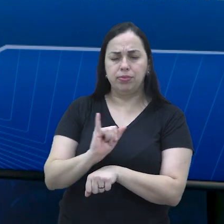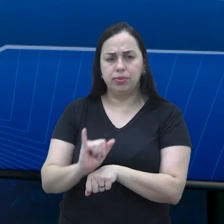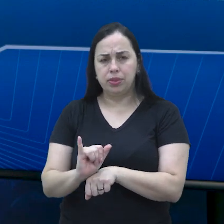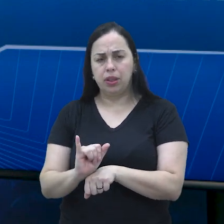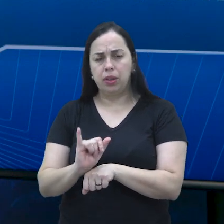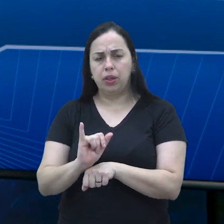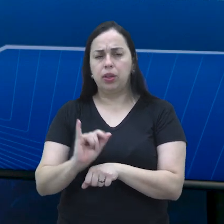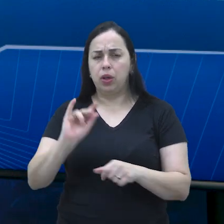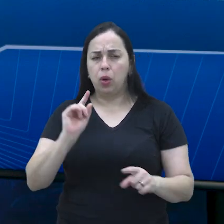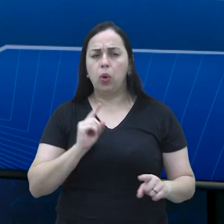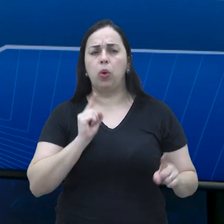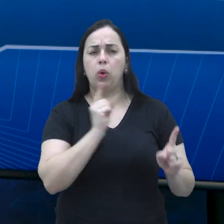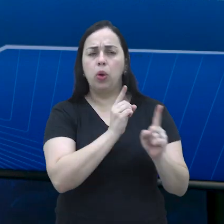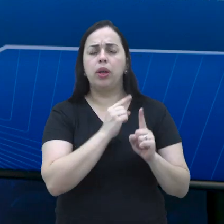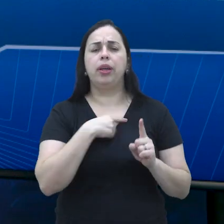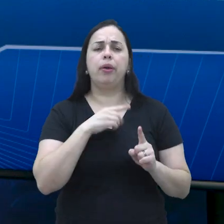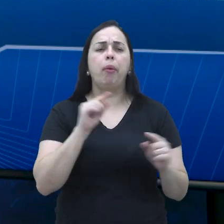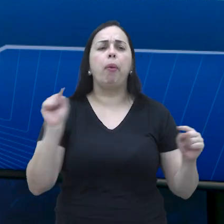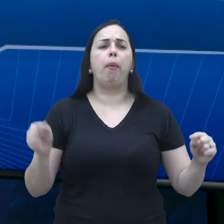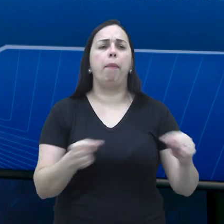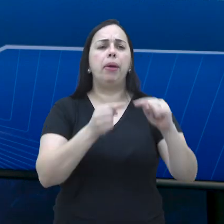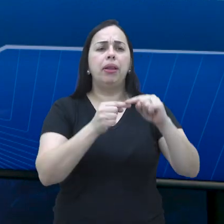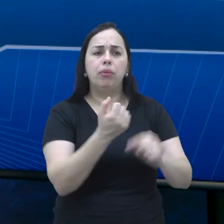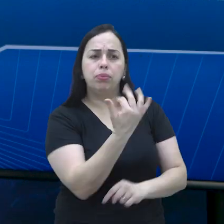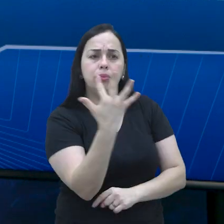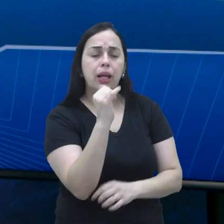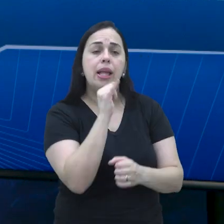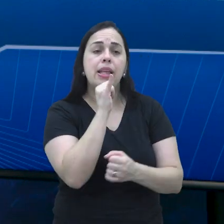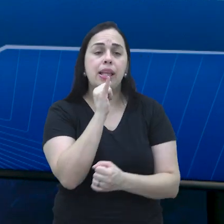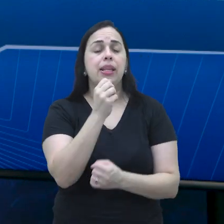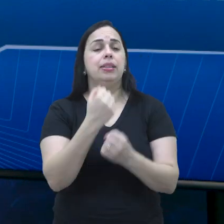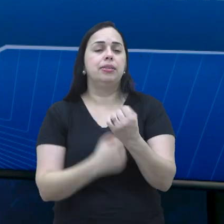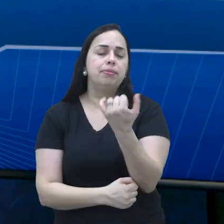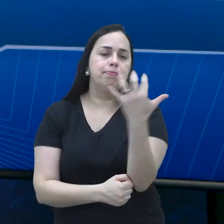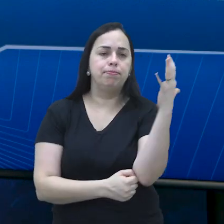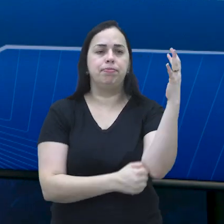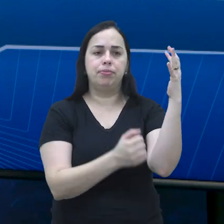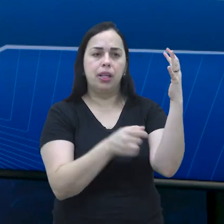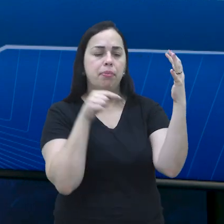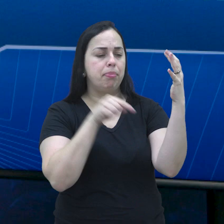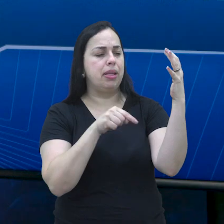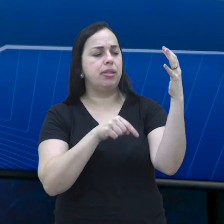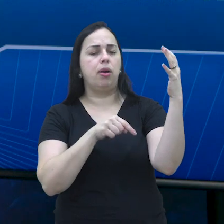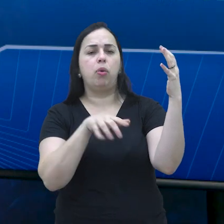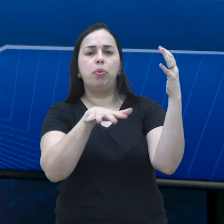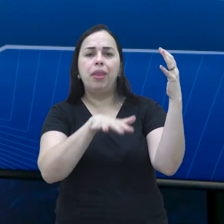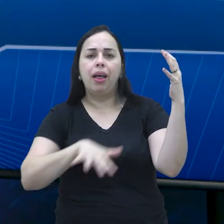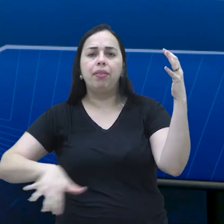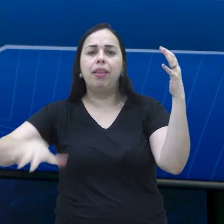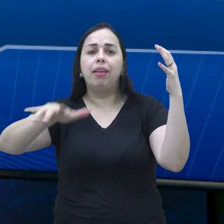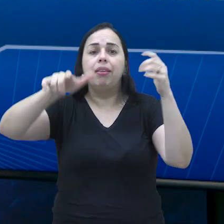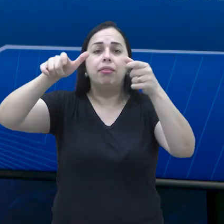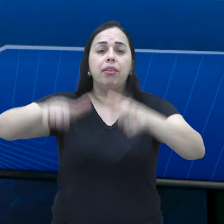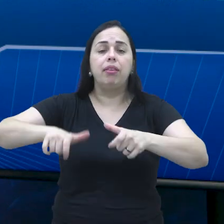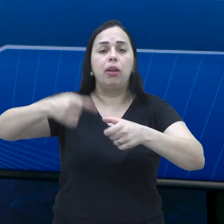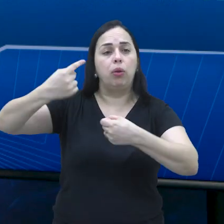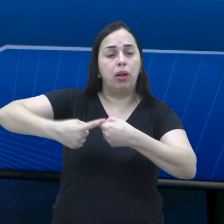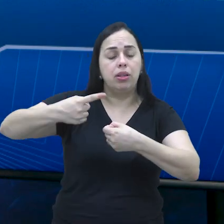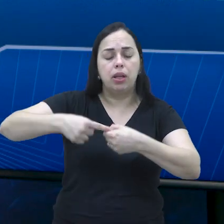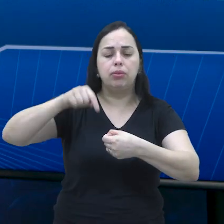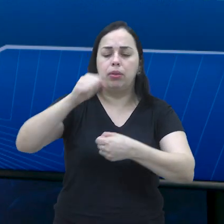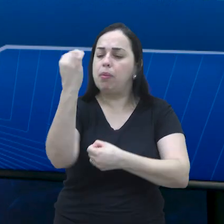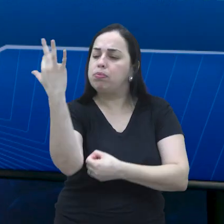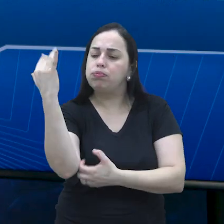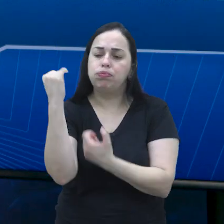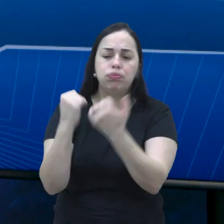nos ecossistemas naturais. A gente está falando da vegetação, então como a gente poderia pensar nisso dentro do ambiente urbano, dentro das cidades,